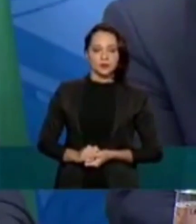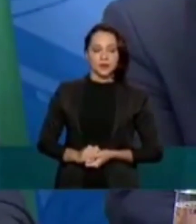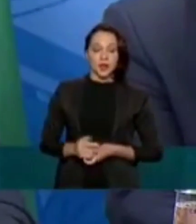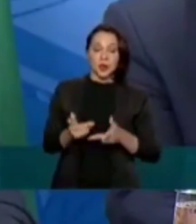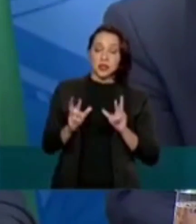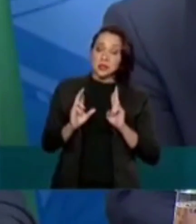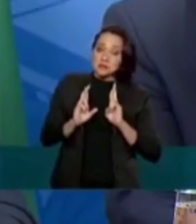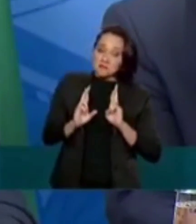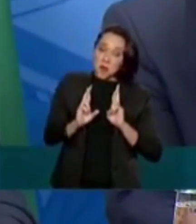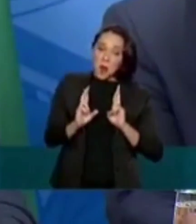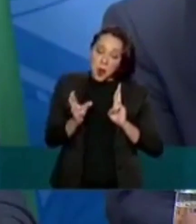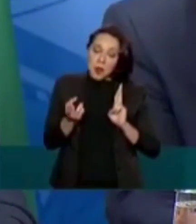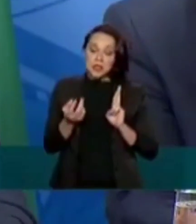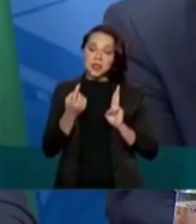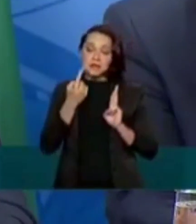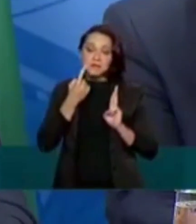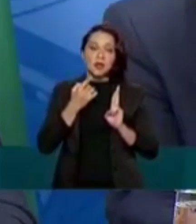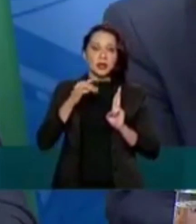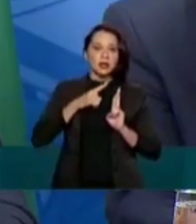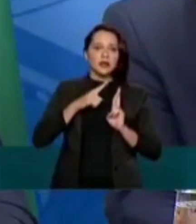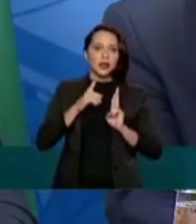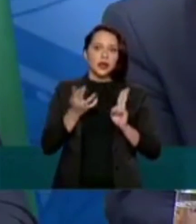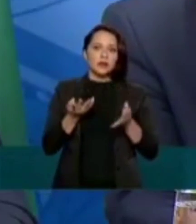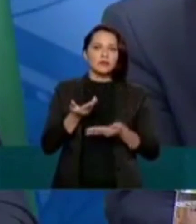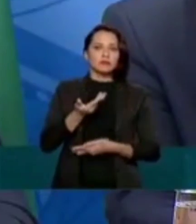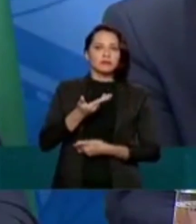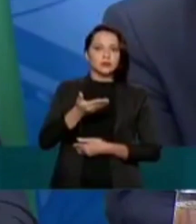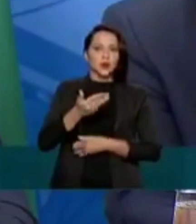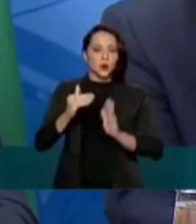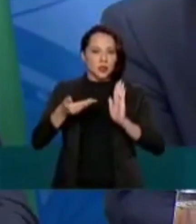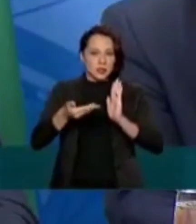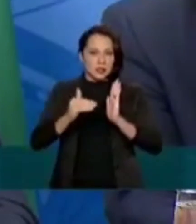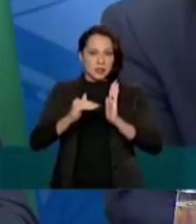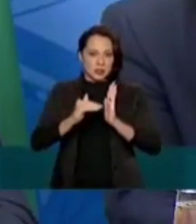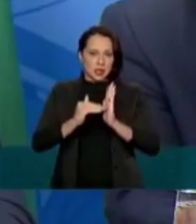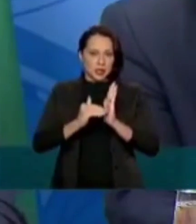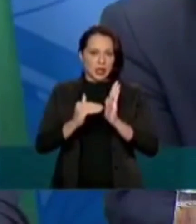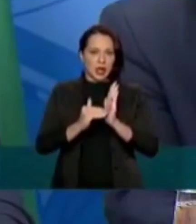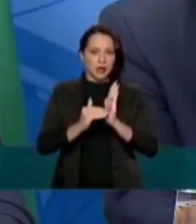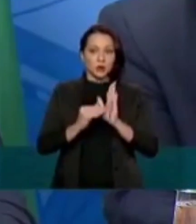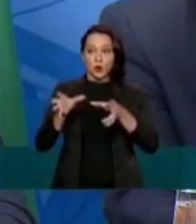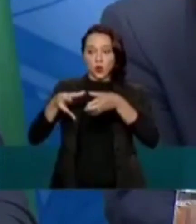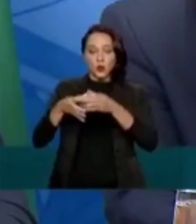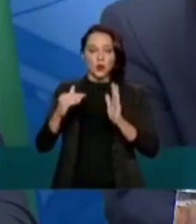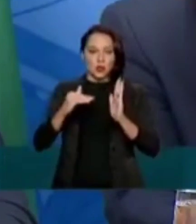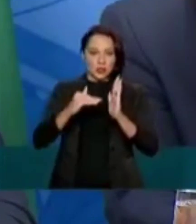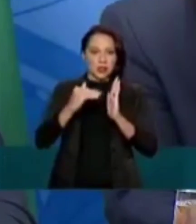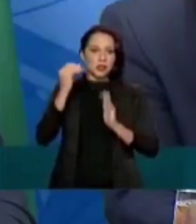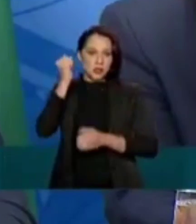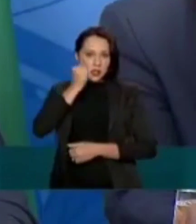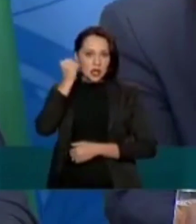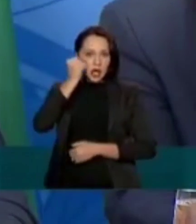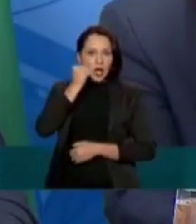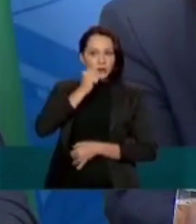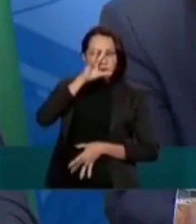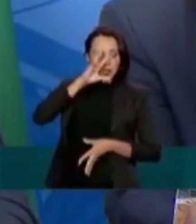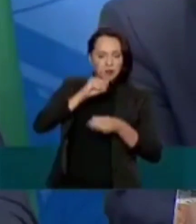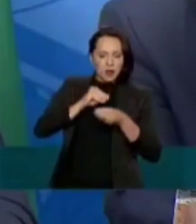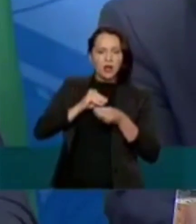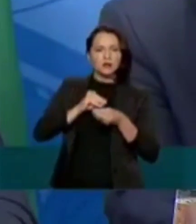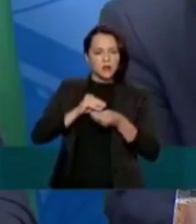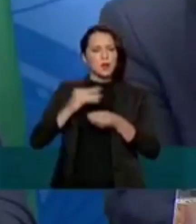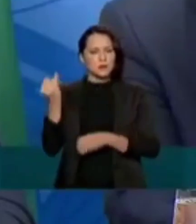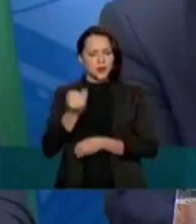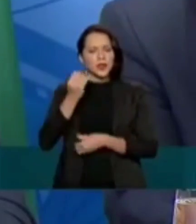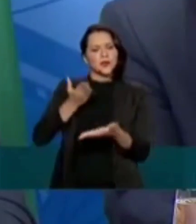espera, obviamente, que haja um entendimento por parte do Senado Federal, dos senhores senadores, para aprovação deste